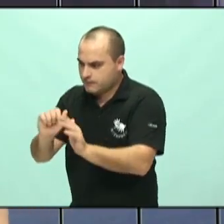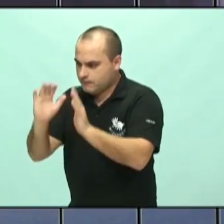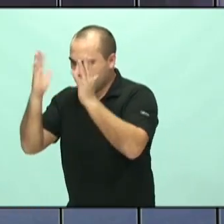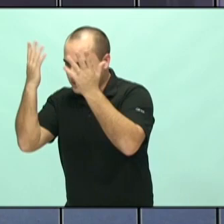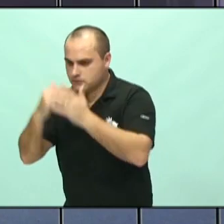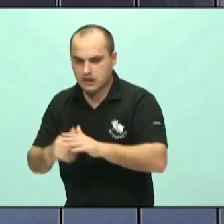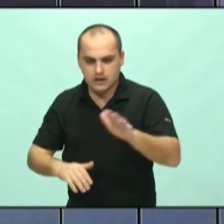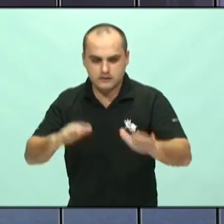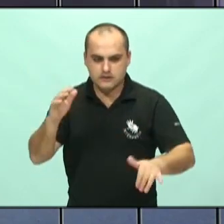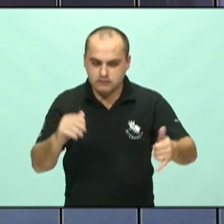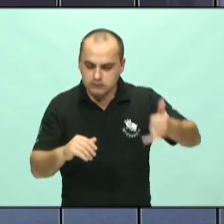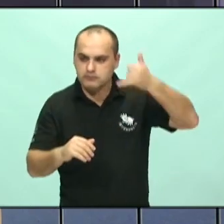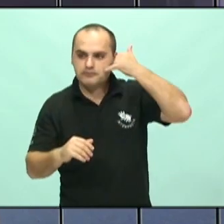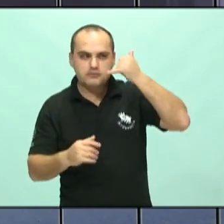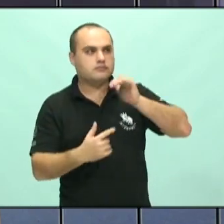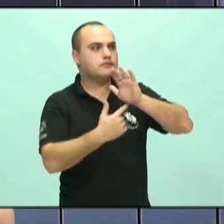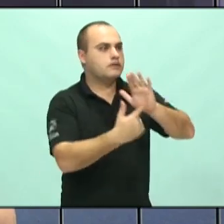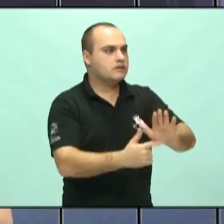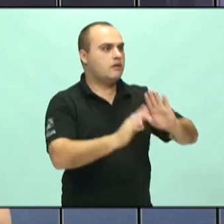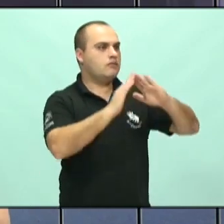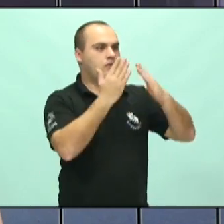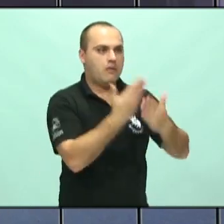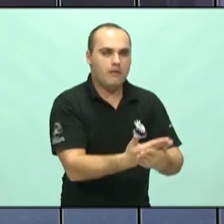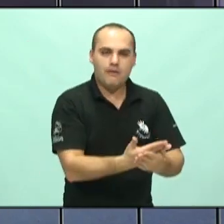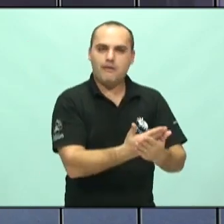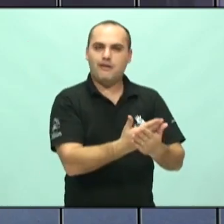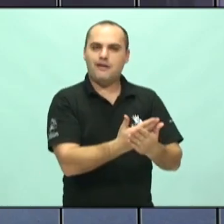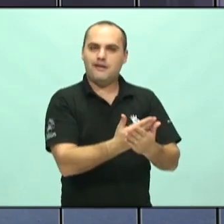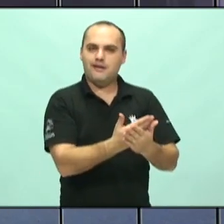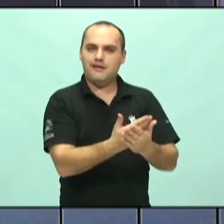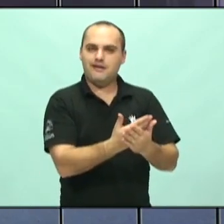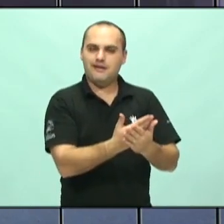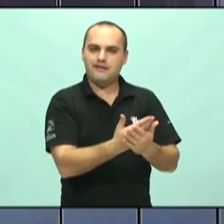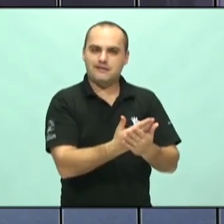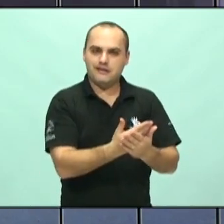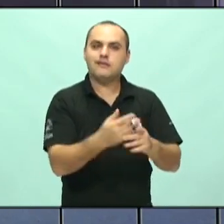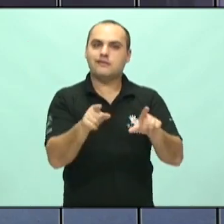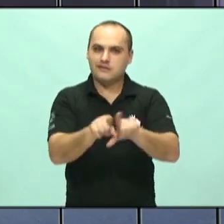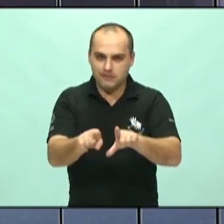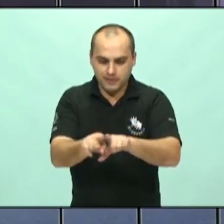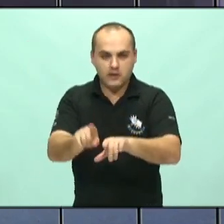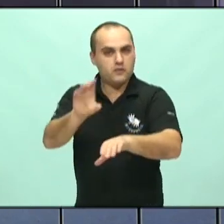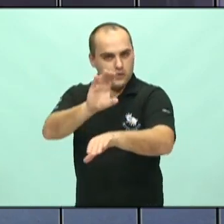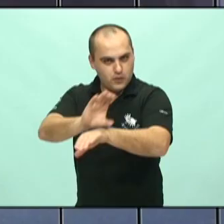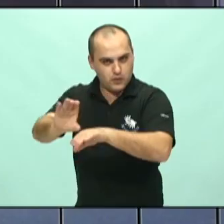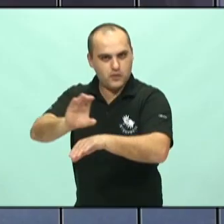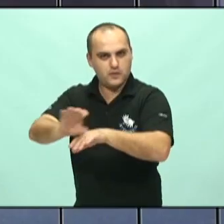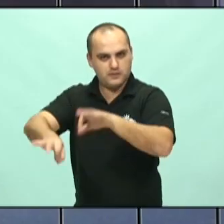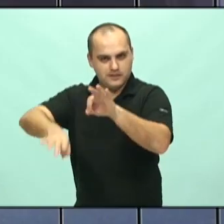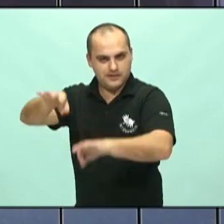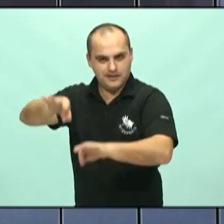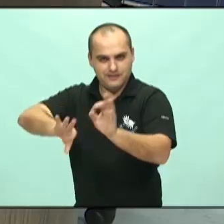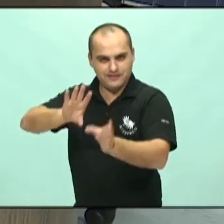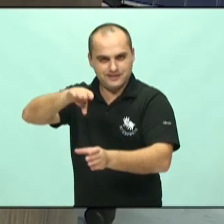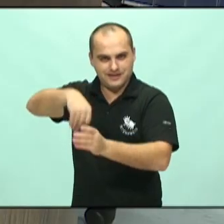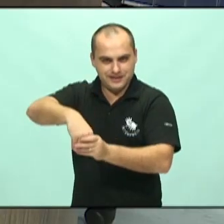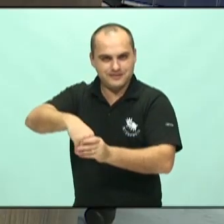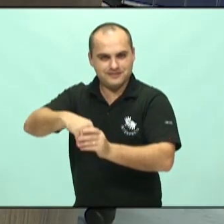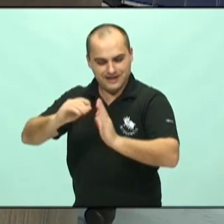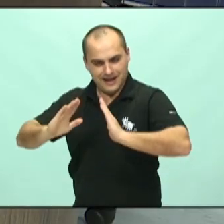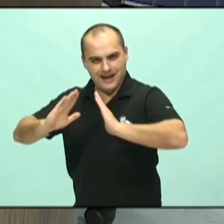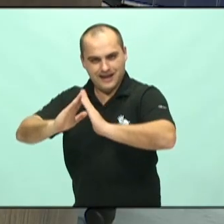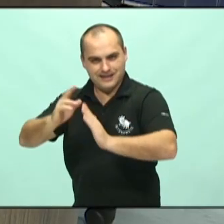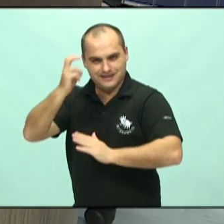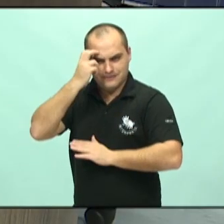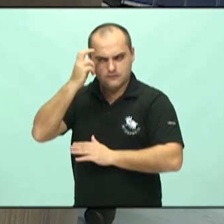ligação para fazer uma apresentação em escola. A gente também ministra cursos de teatro, né, dentro da Casa da Cultura